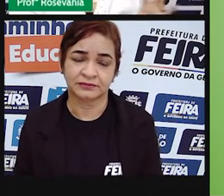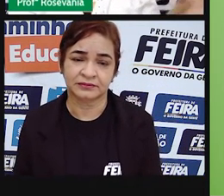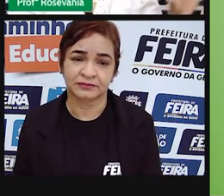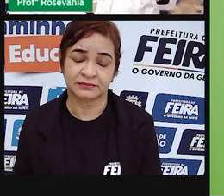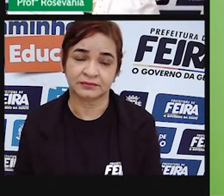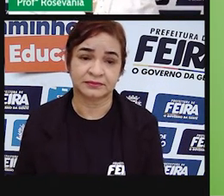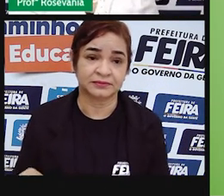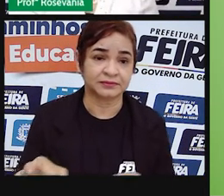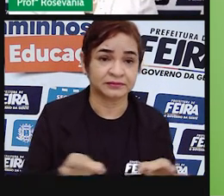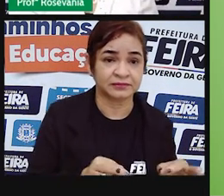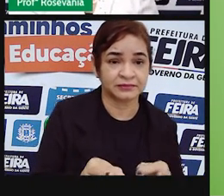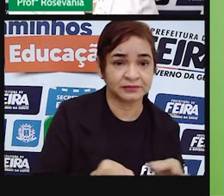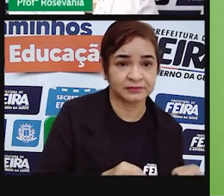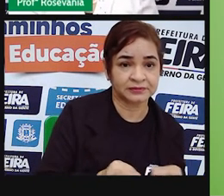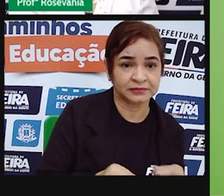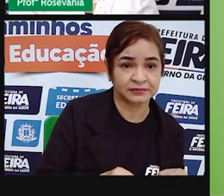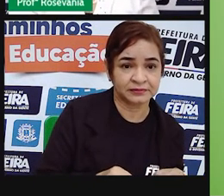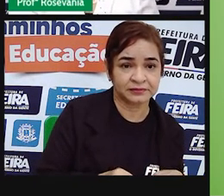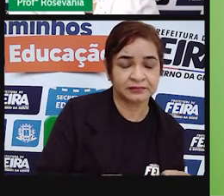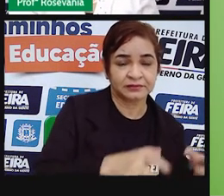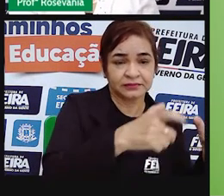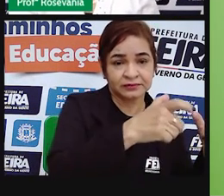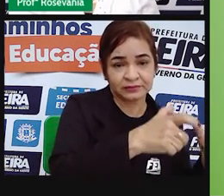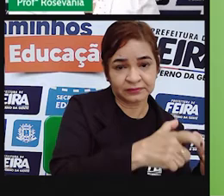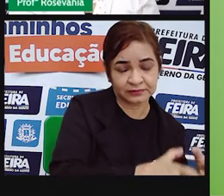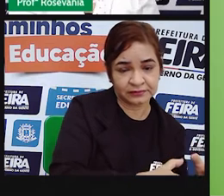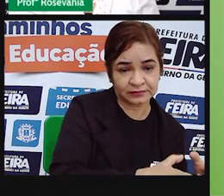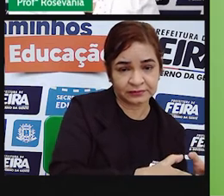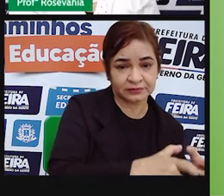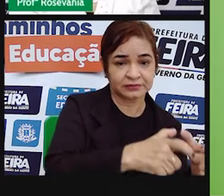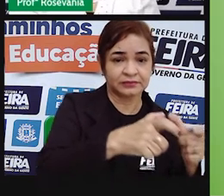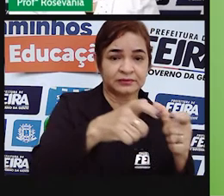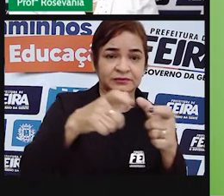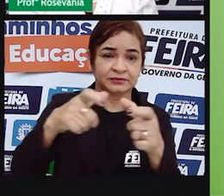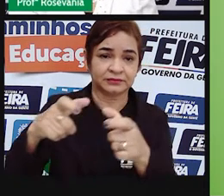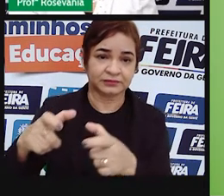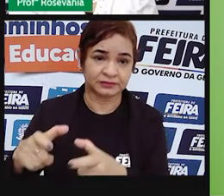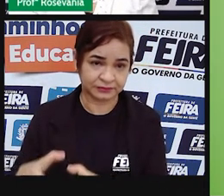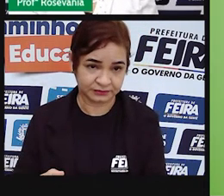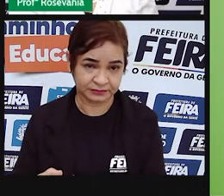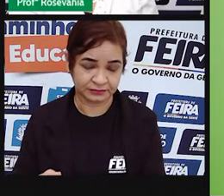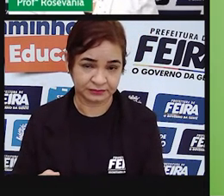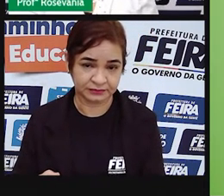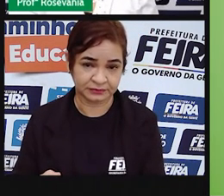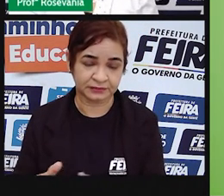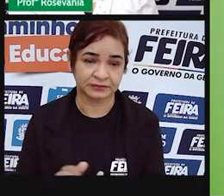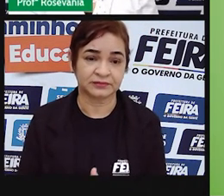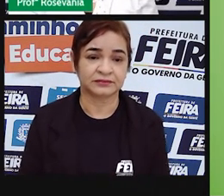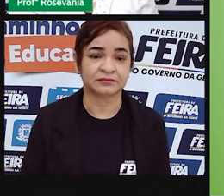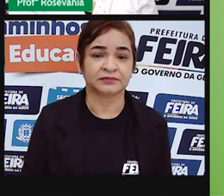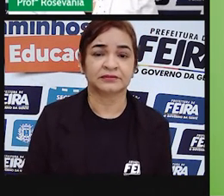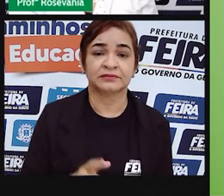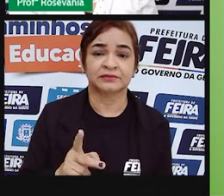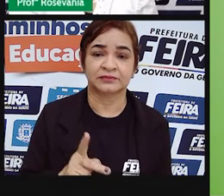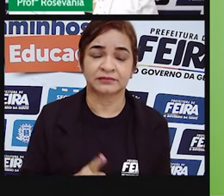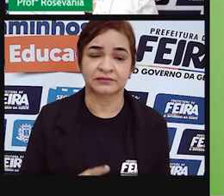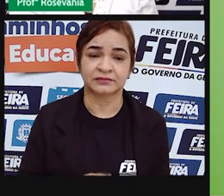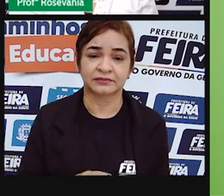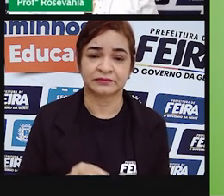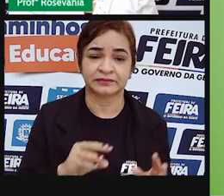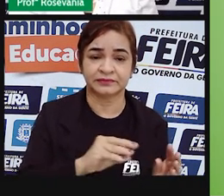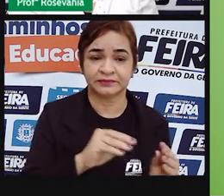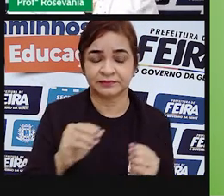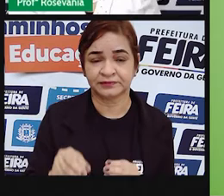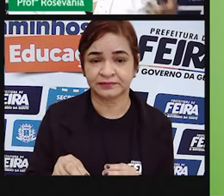essa movimentação da população do espaço seja ele no processo de emigração hoje e na realidade foi punido eu